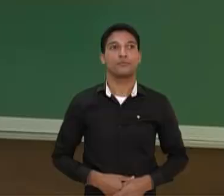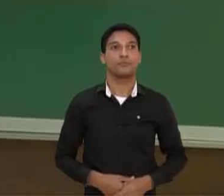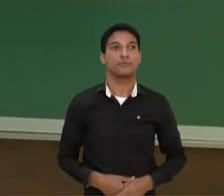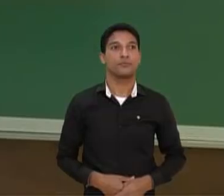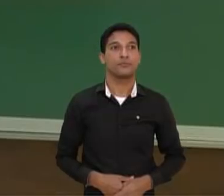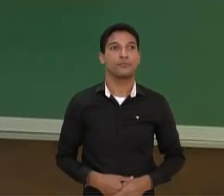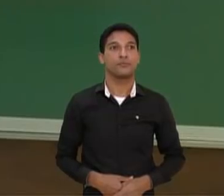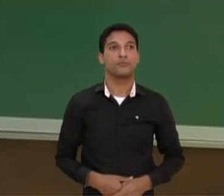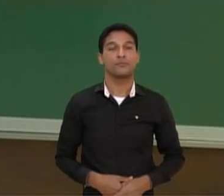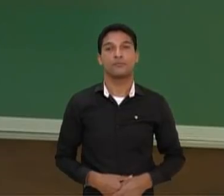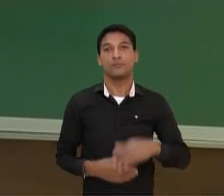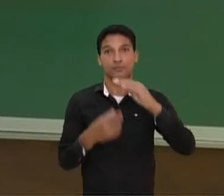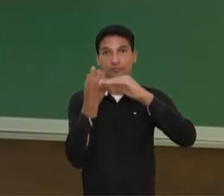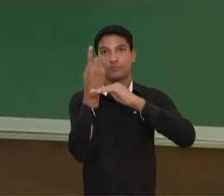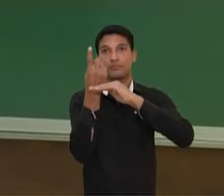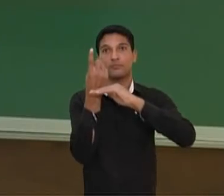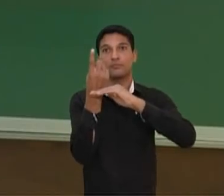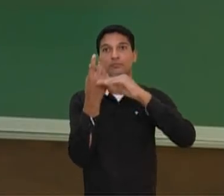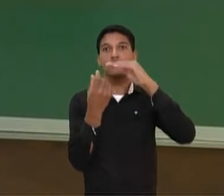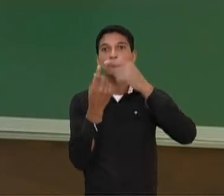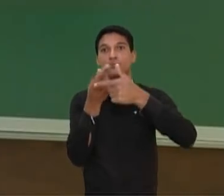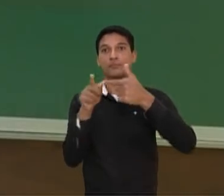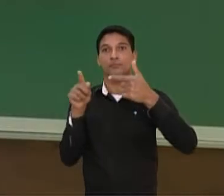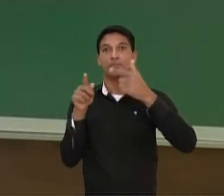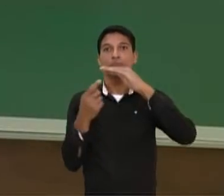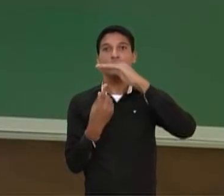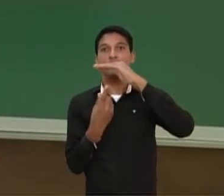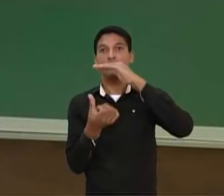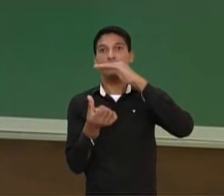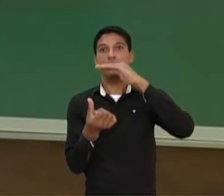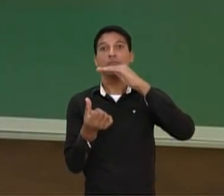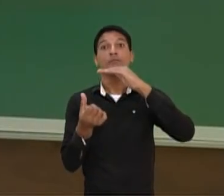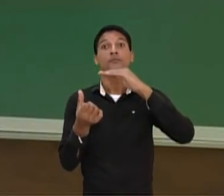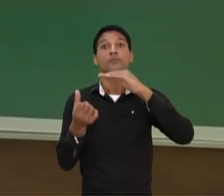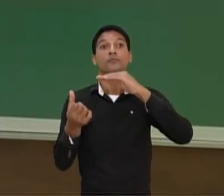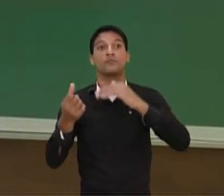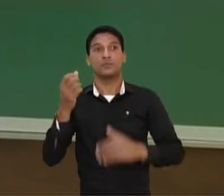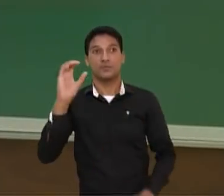pode fazer 1 dividido por 16, que vai dar